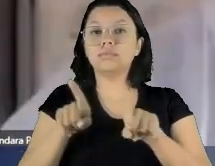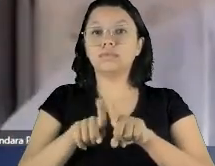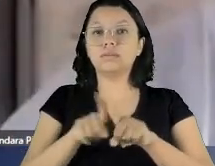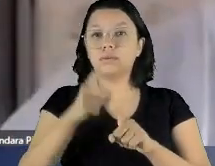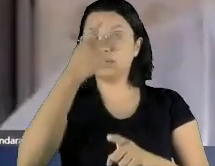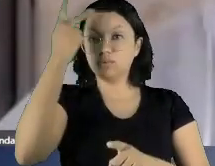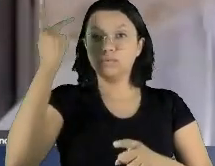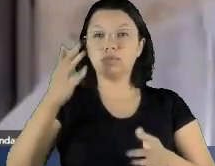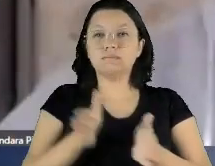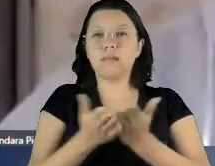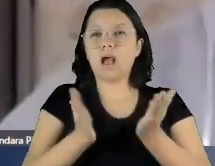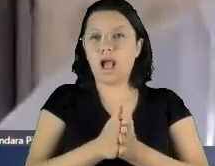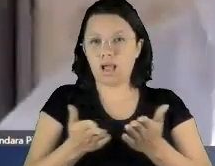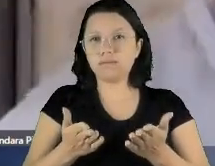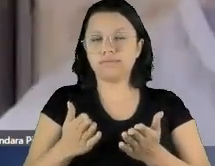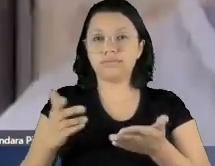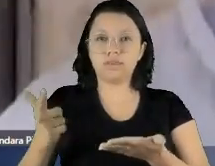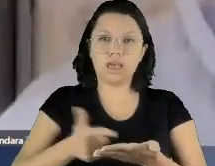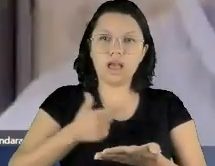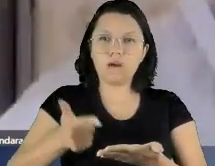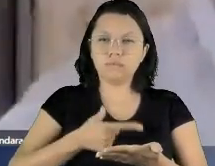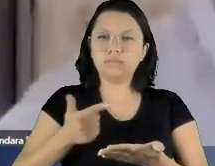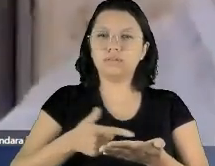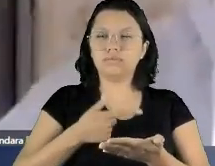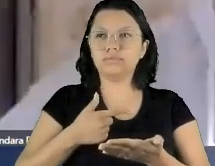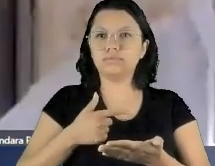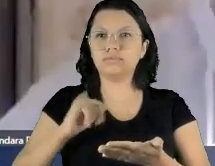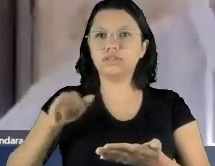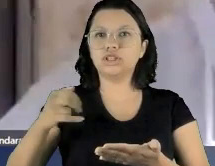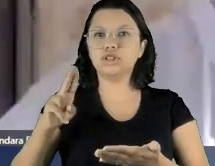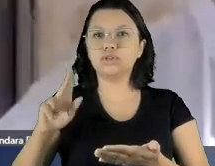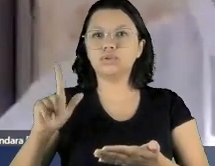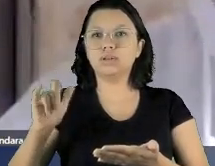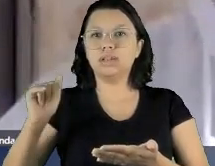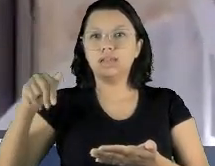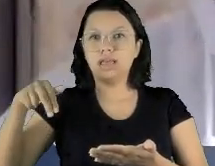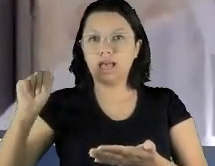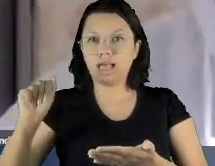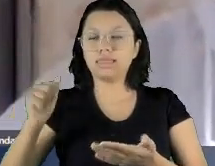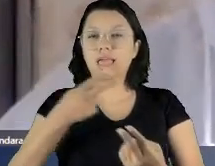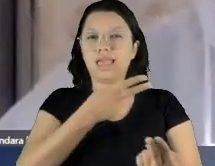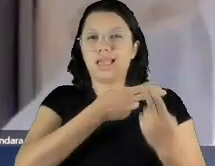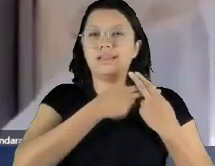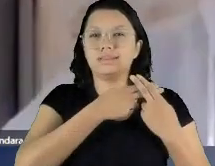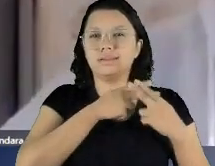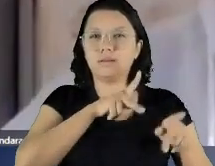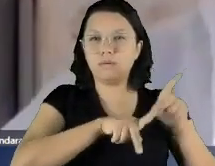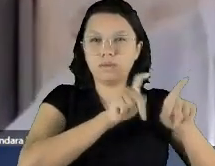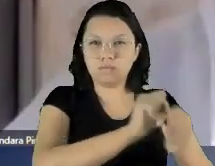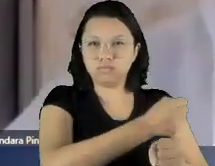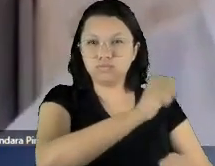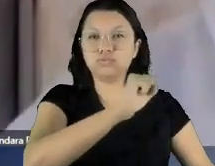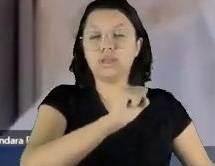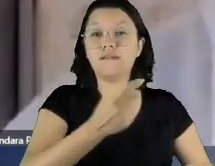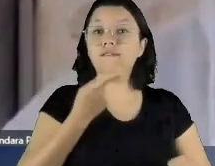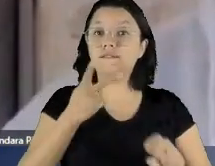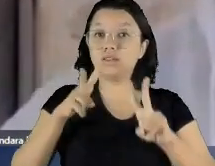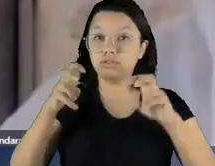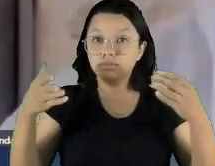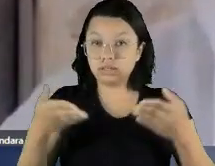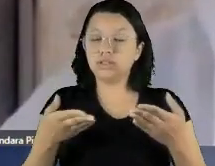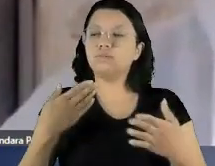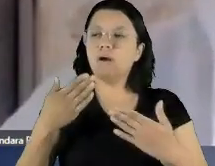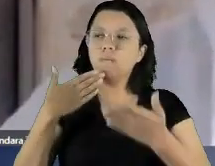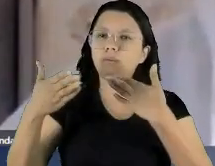livro da Juliana Borges, Encarceramento em Massa, trata sobre isso, né? E a gente pode dialogar também com o